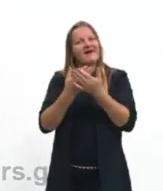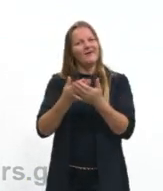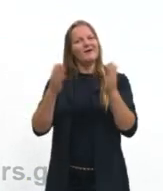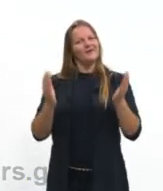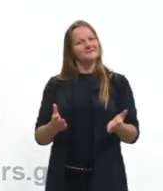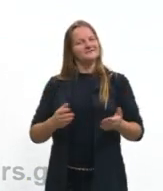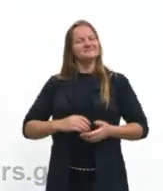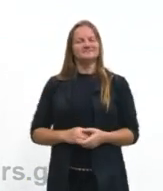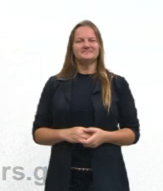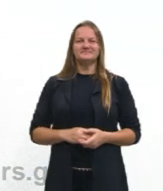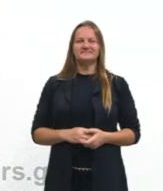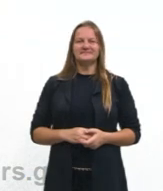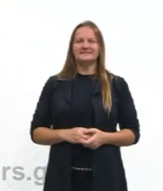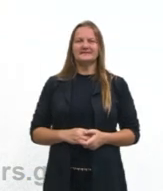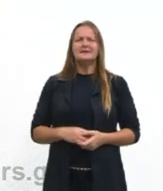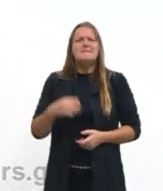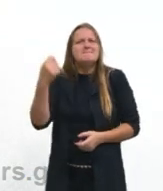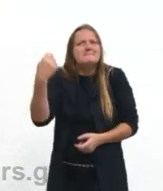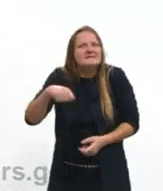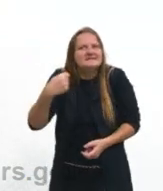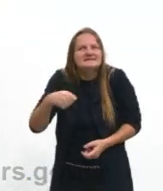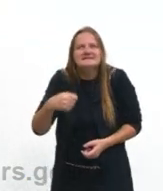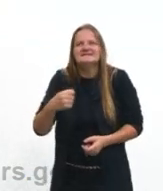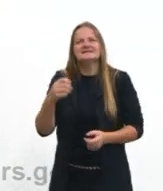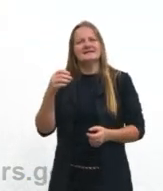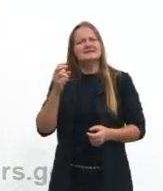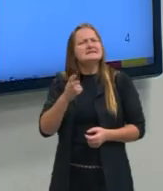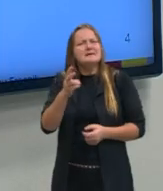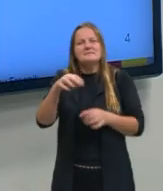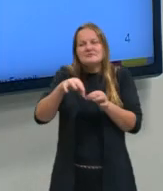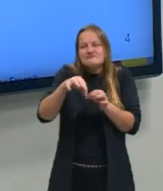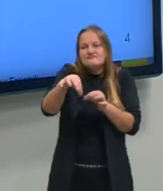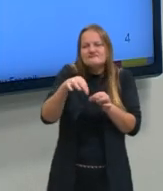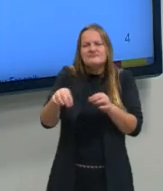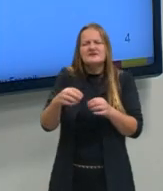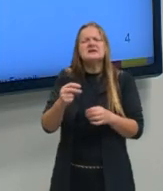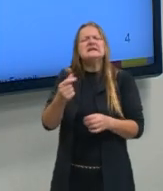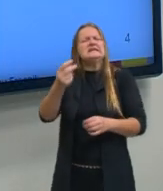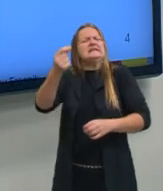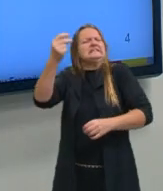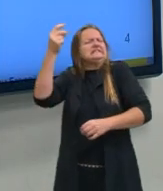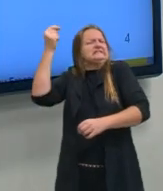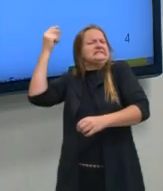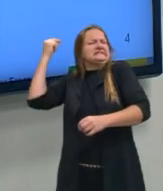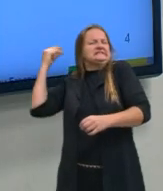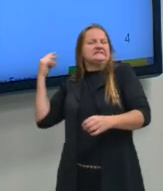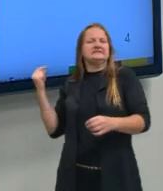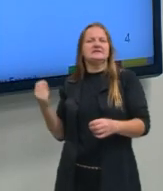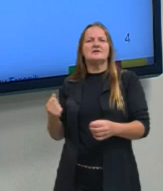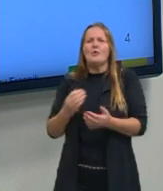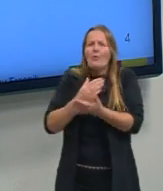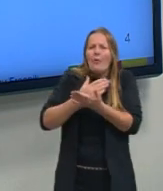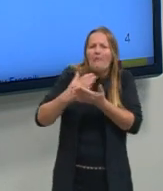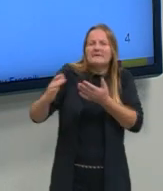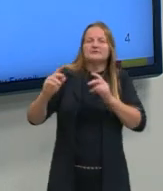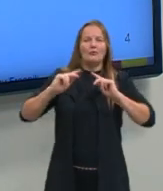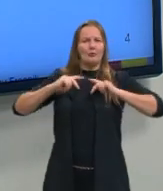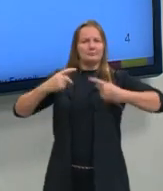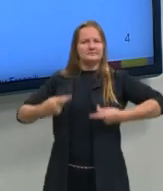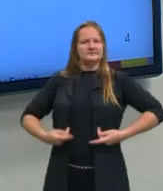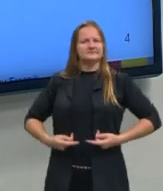tá então a necessidade de medir ela surgiu há muito tempo desde o início das civilizações